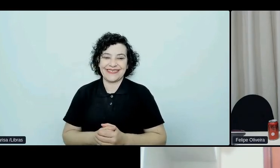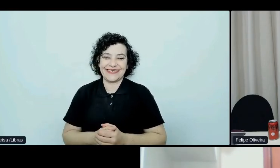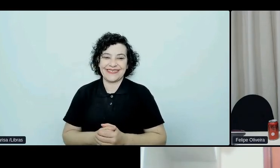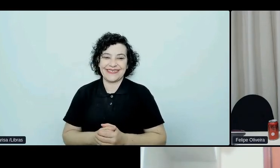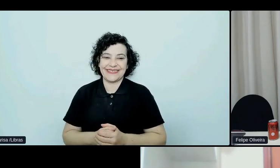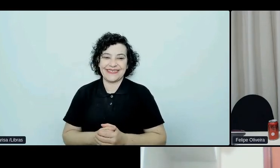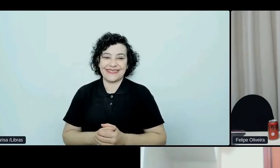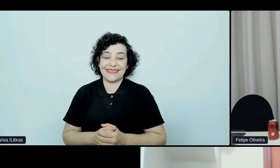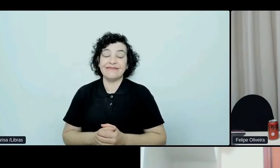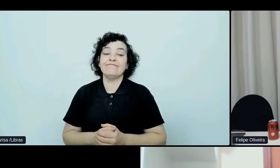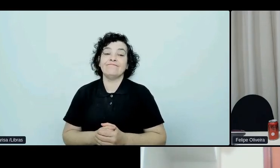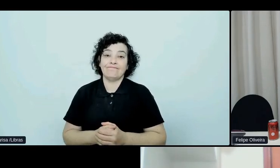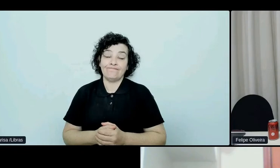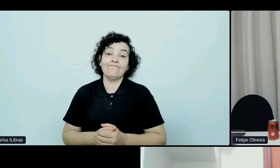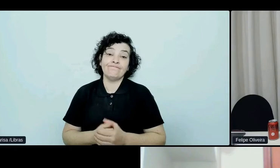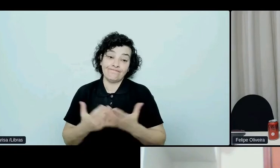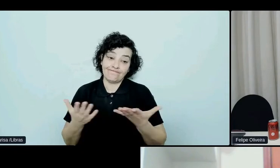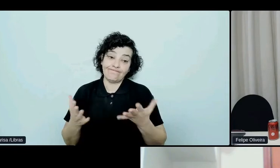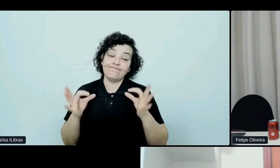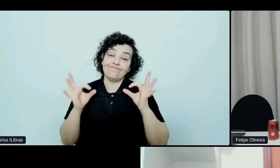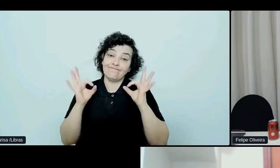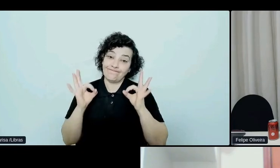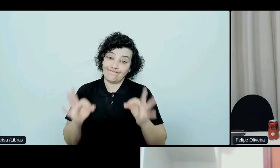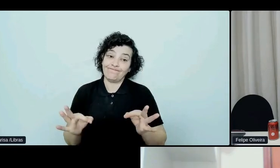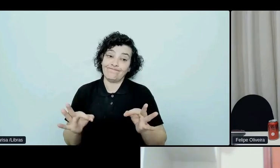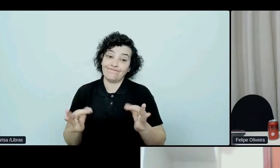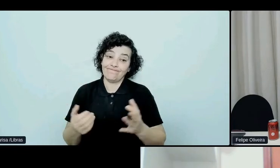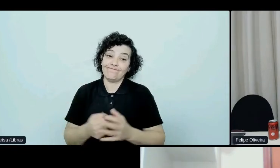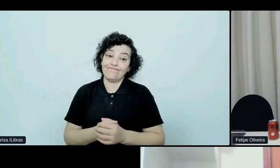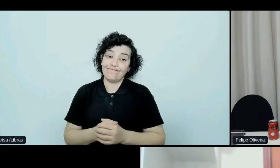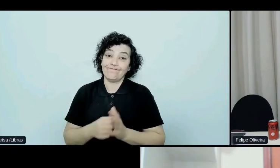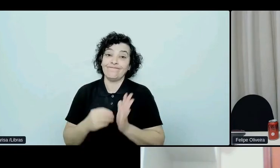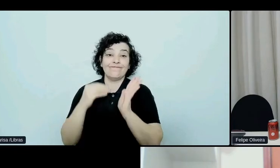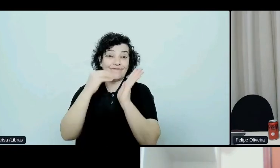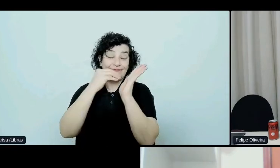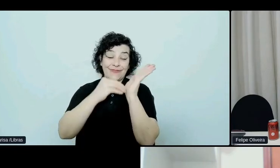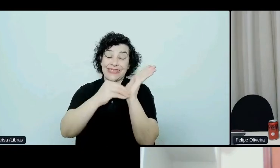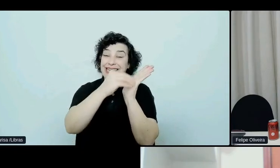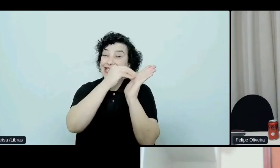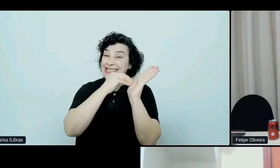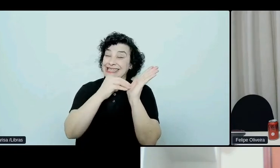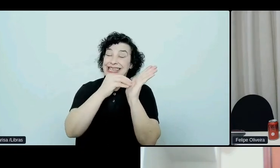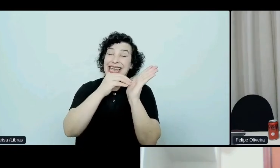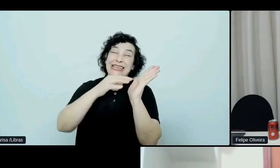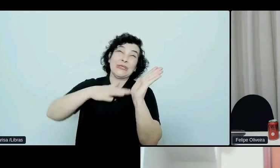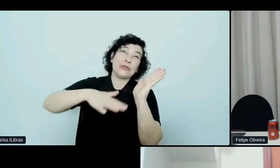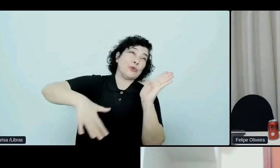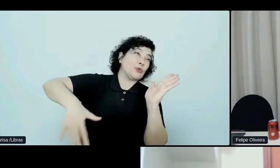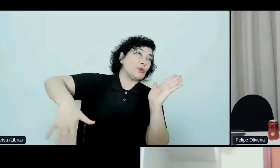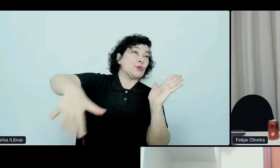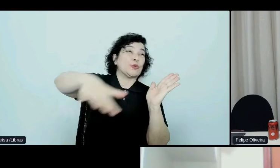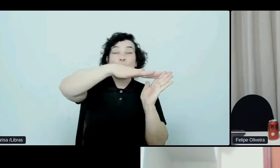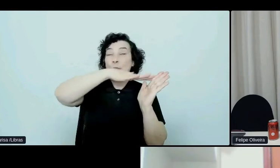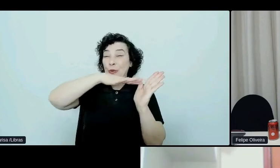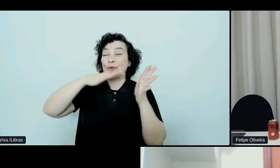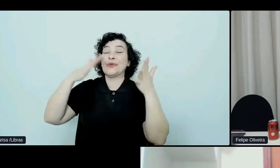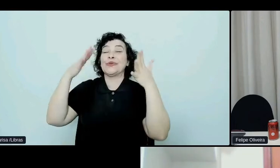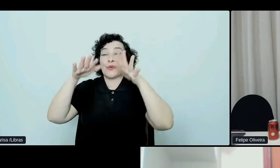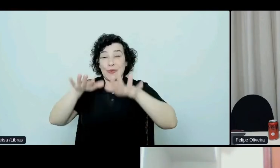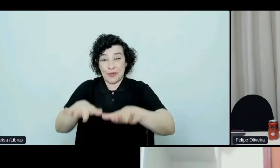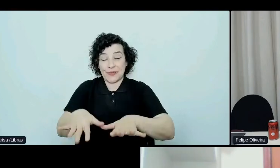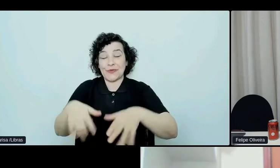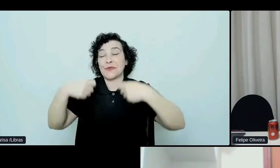zerado com as 12 colheres de energia. Então, seria isso. Muito legal. Por fim, Paloma, que dica você dá aí para